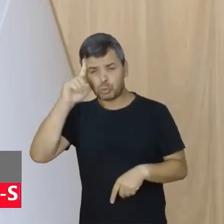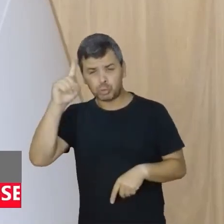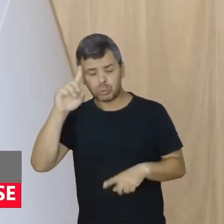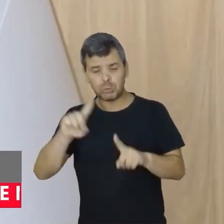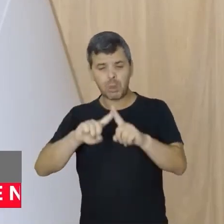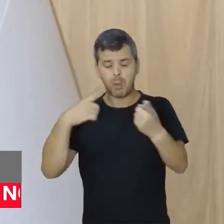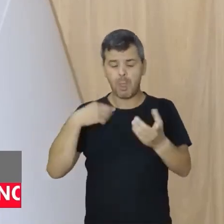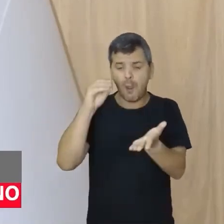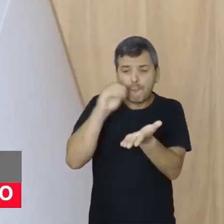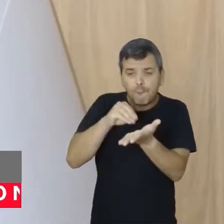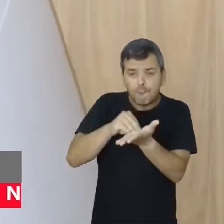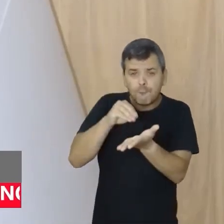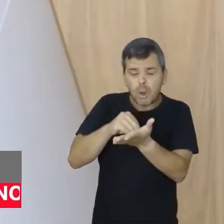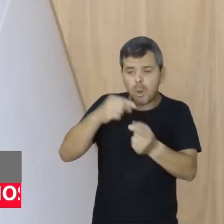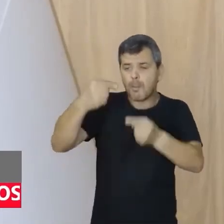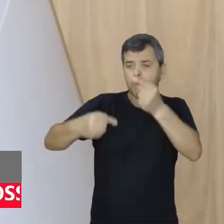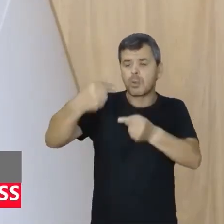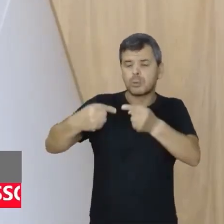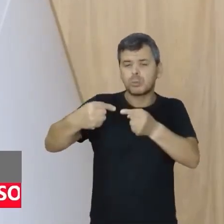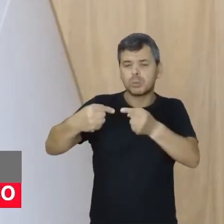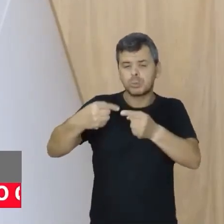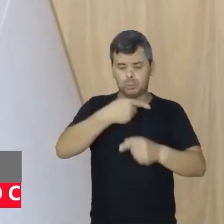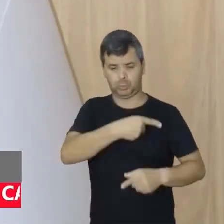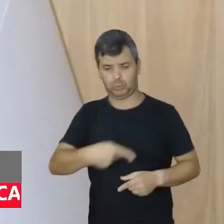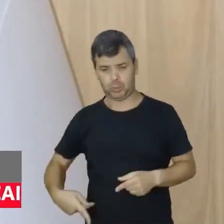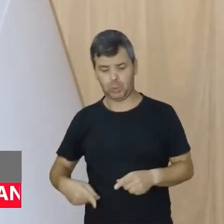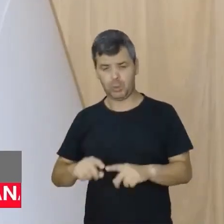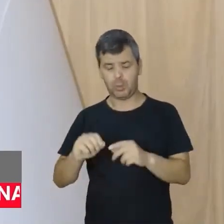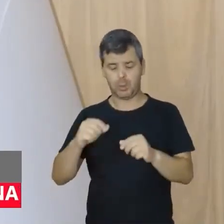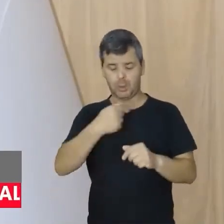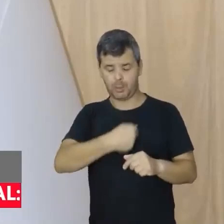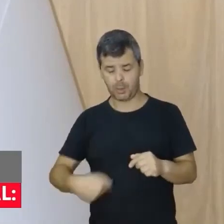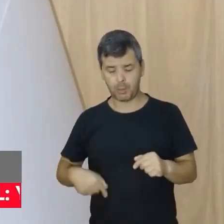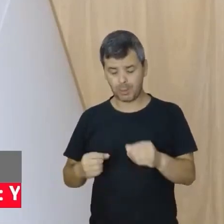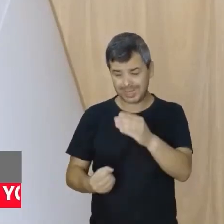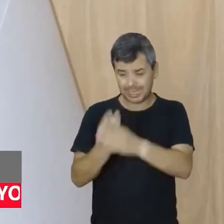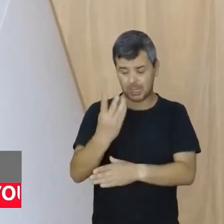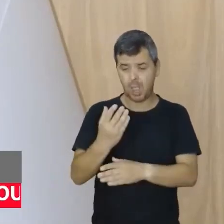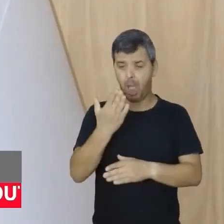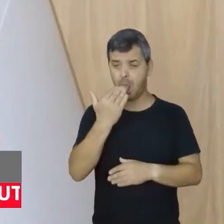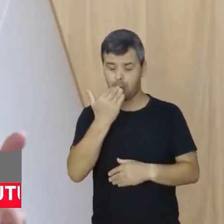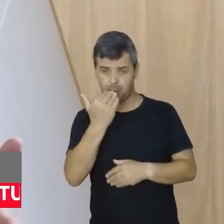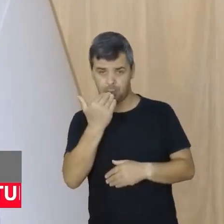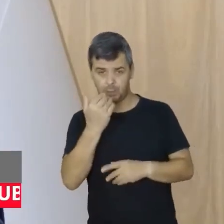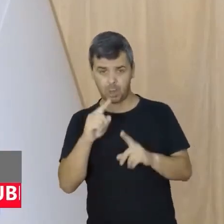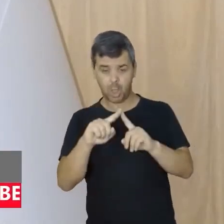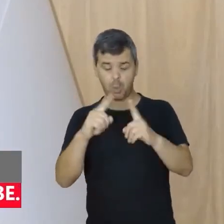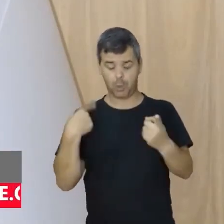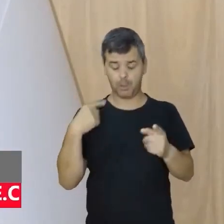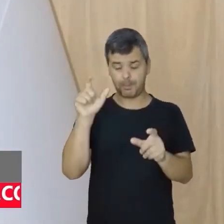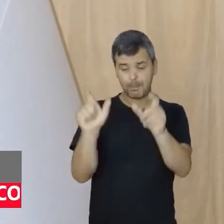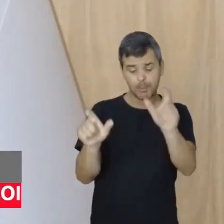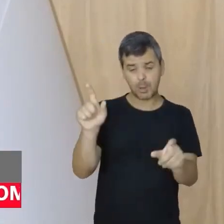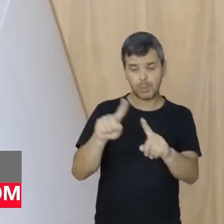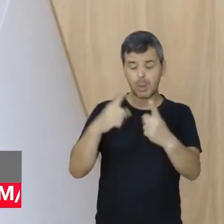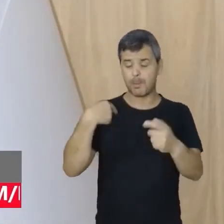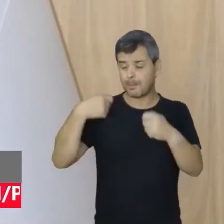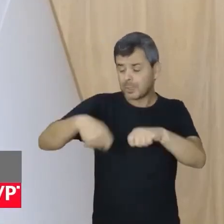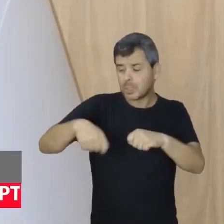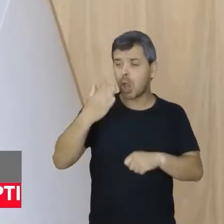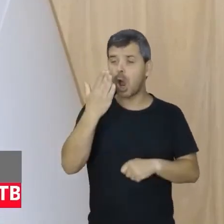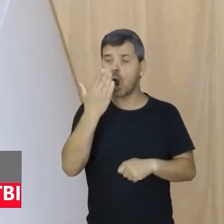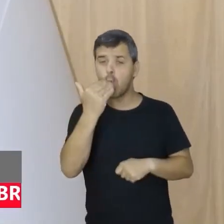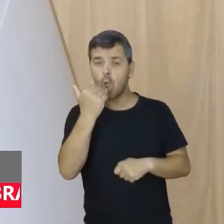pela ausência das políticas públicas, tanto para quem produz alimentos, como para quem tem necessidade,